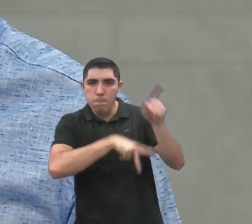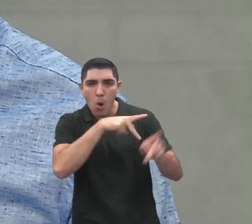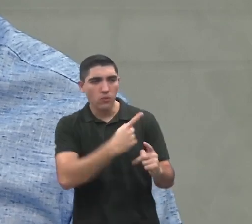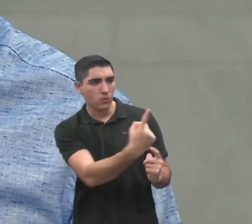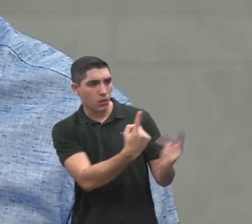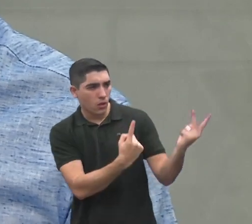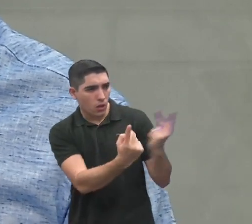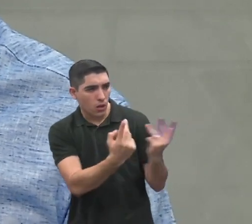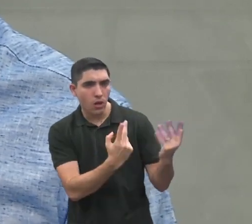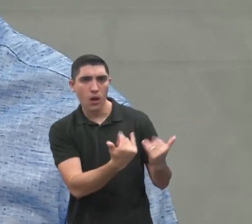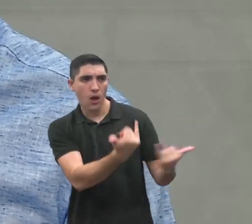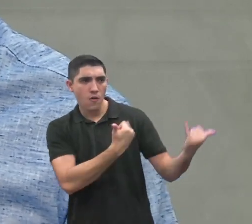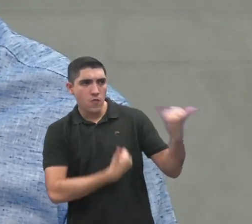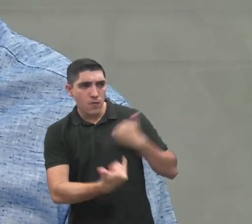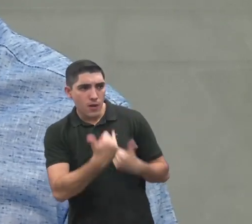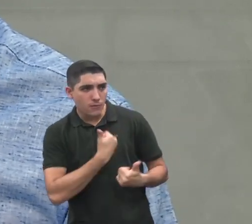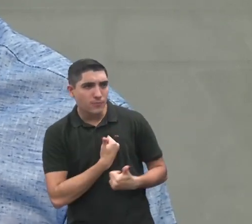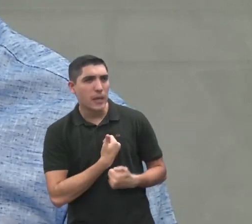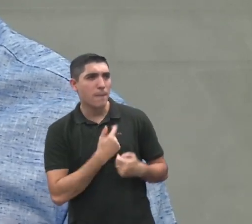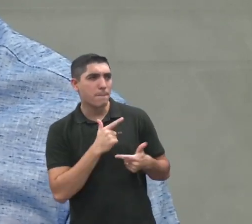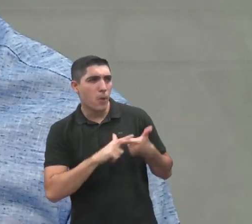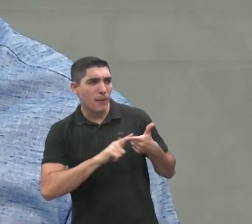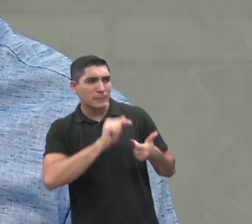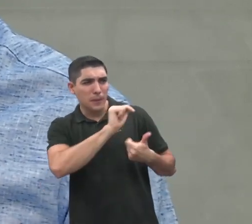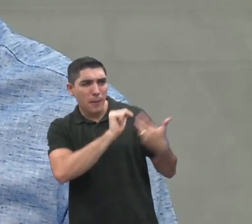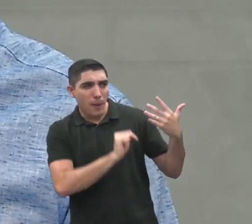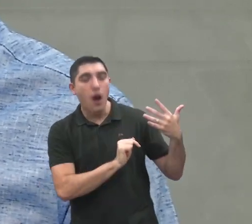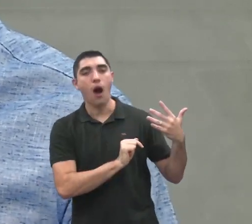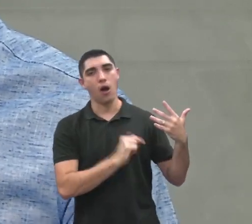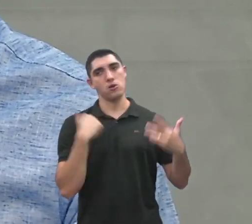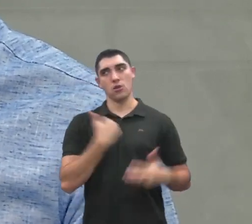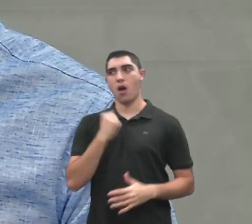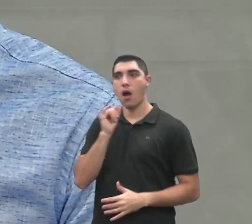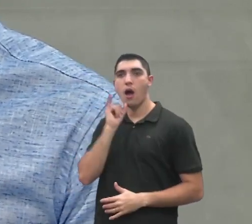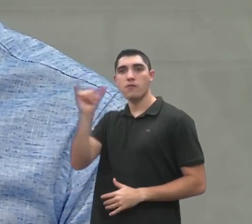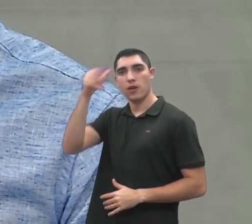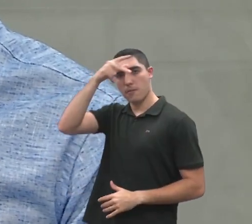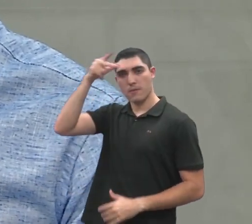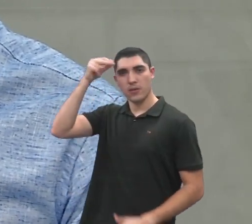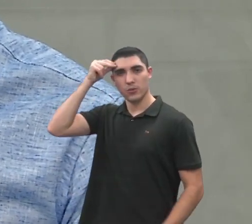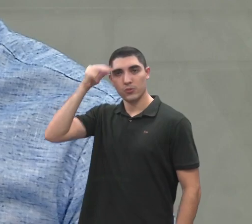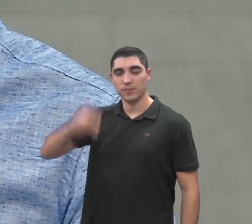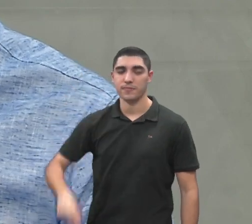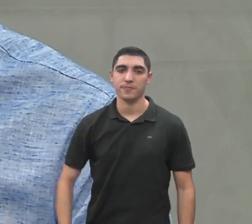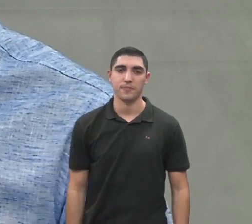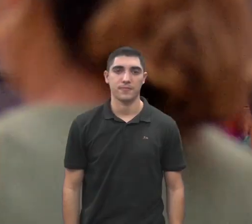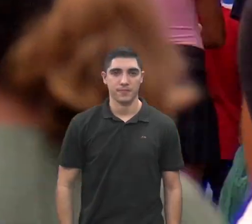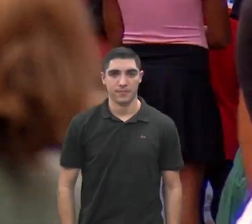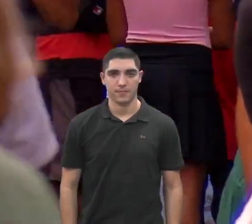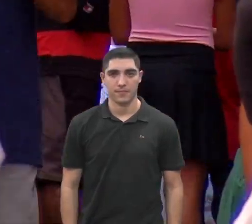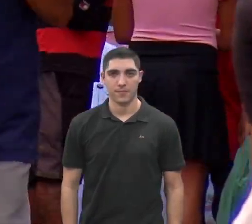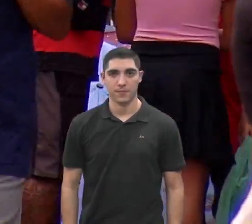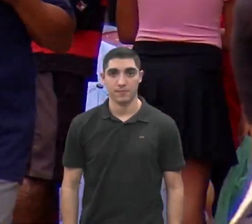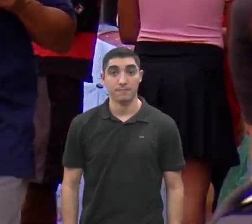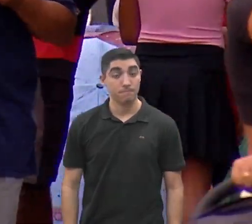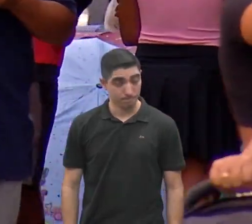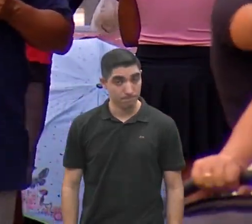população traz até nós todas essas demandas e nós direcionamos a prefeitura.